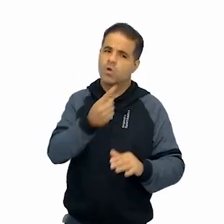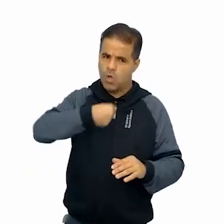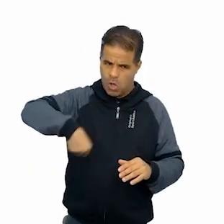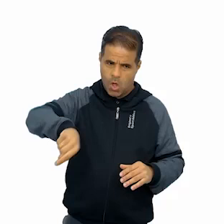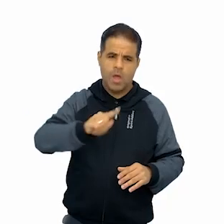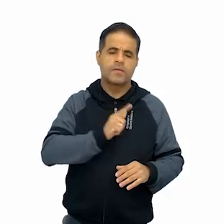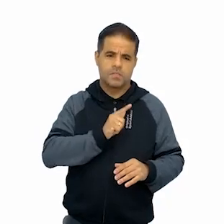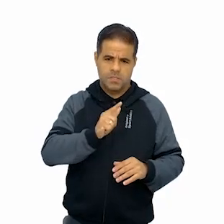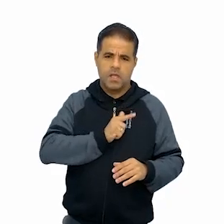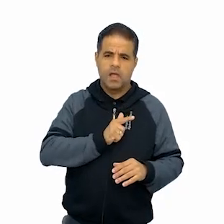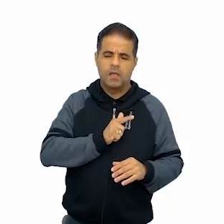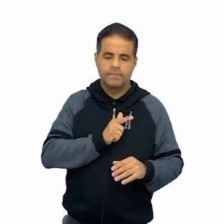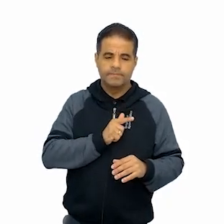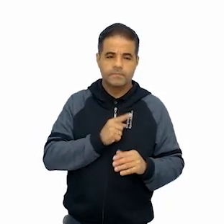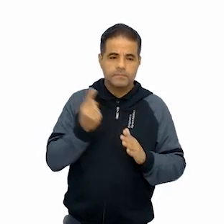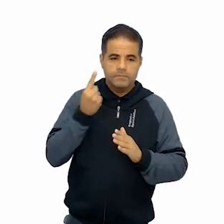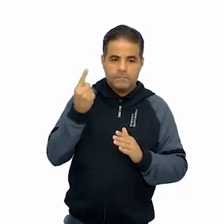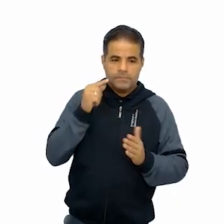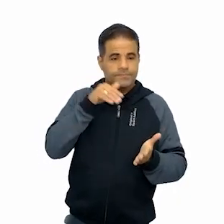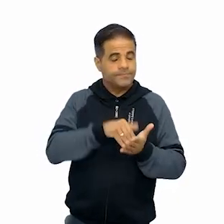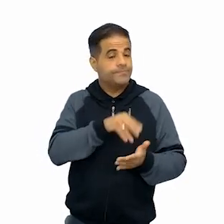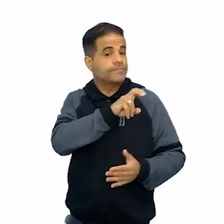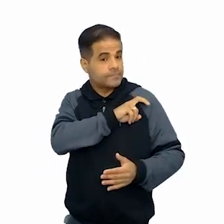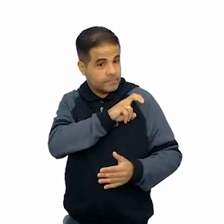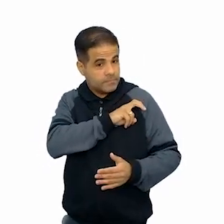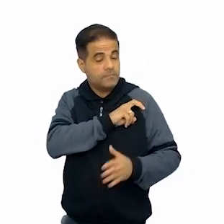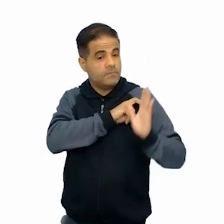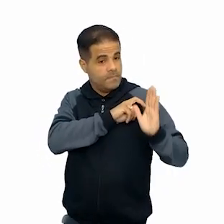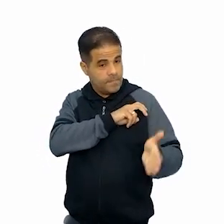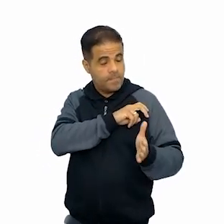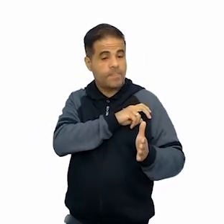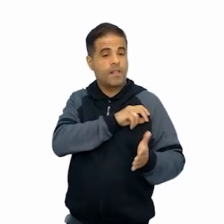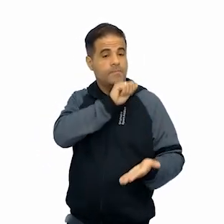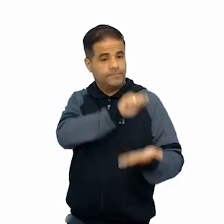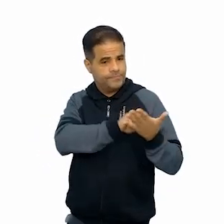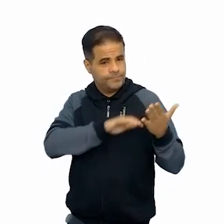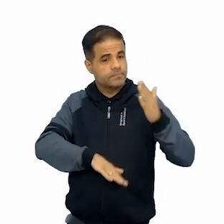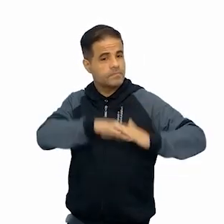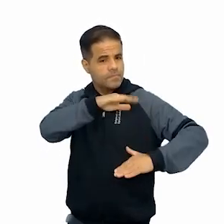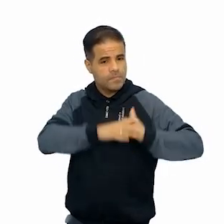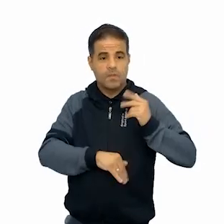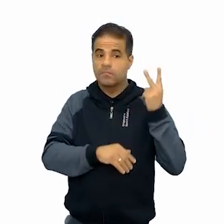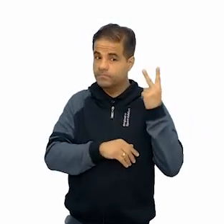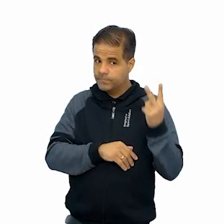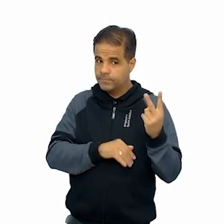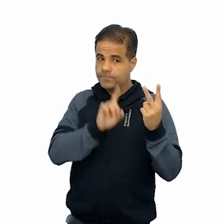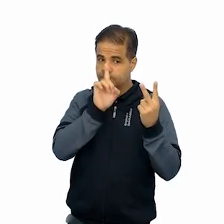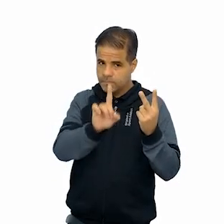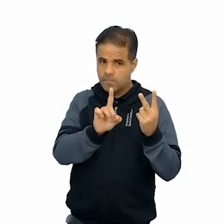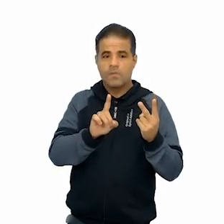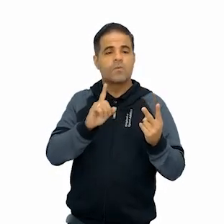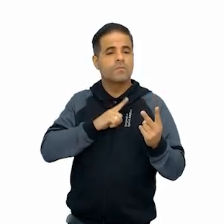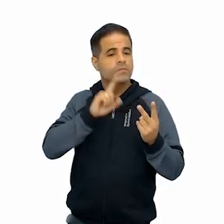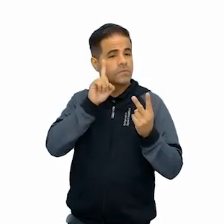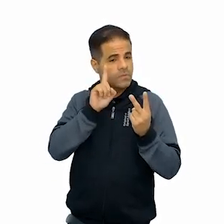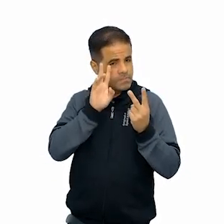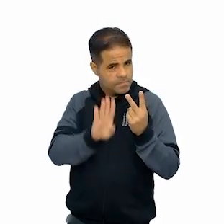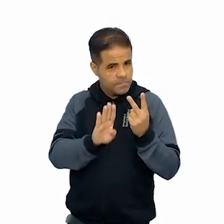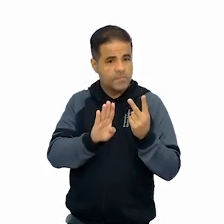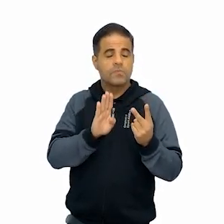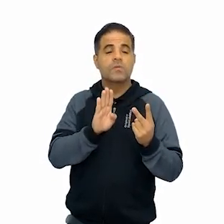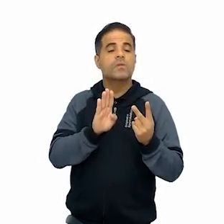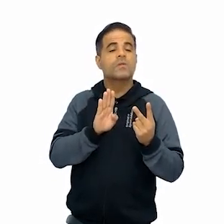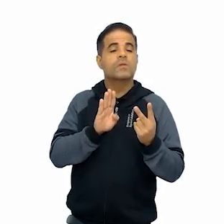temos do primeiro ao quinto ano, inclusive, essa habilidade, tá? 2B. Nós temos também do primeiro